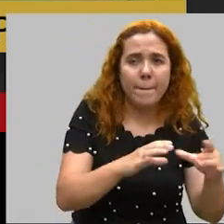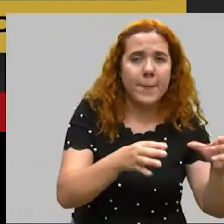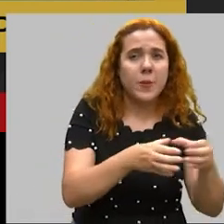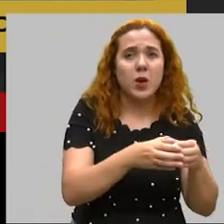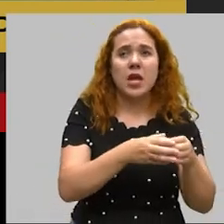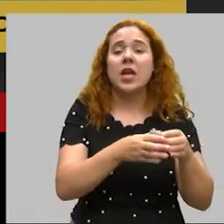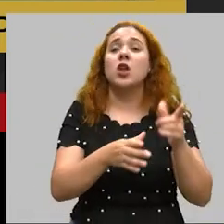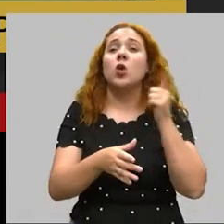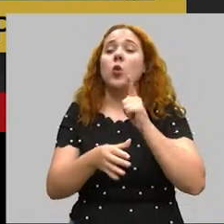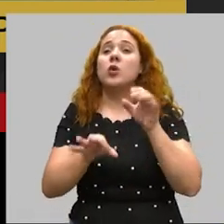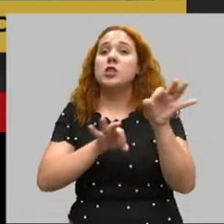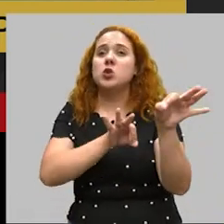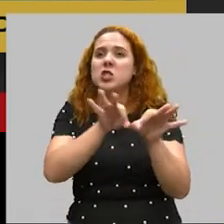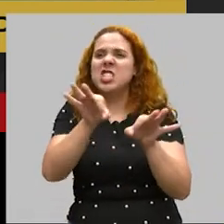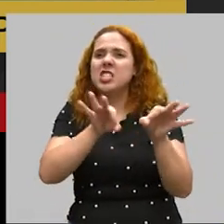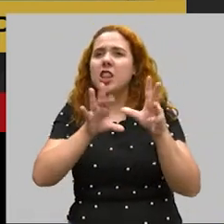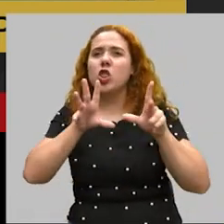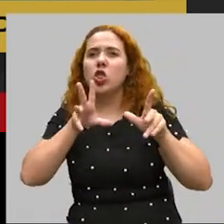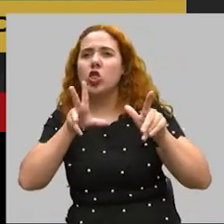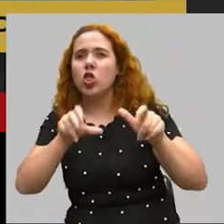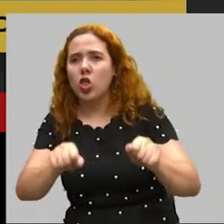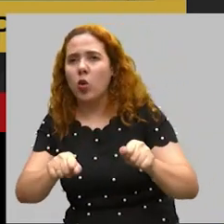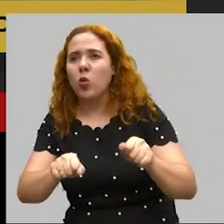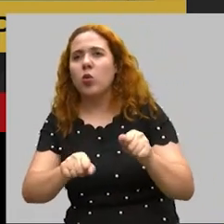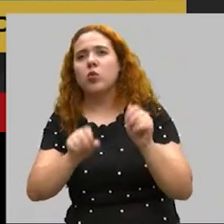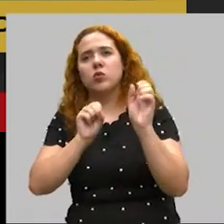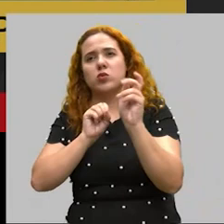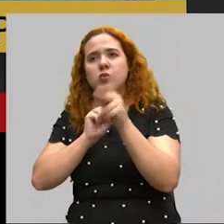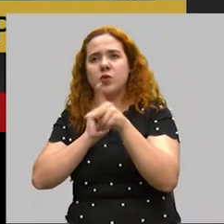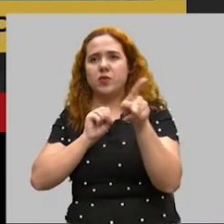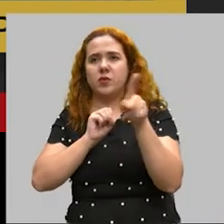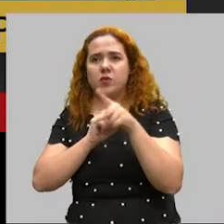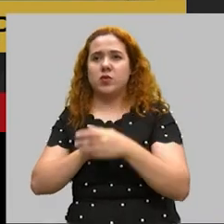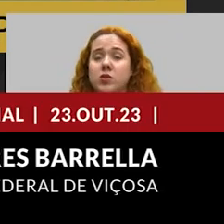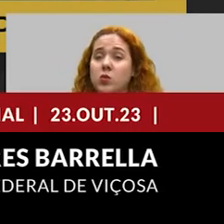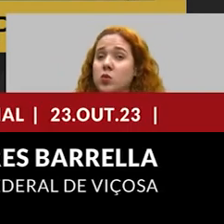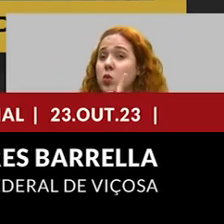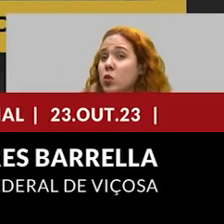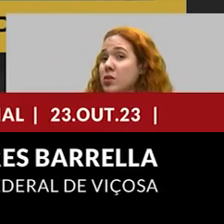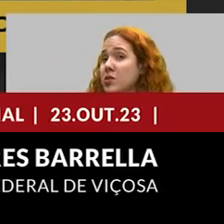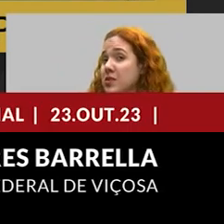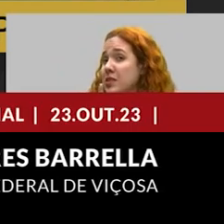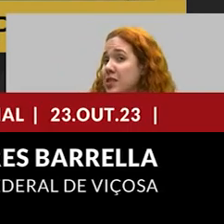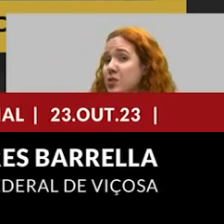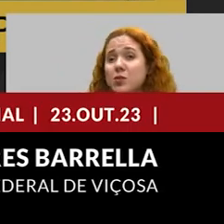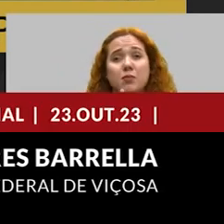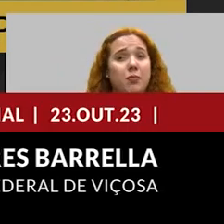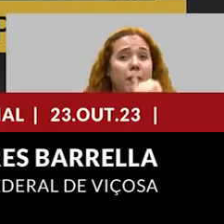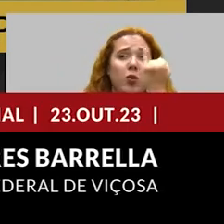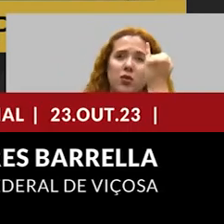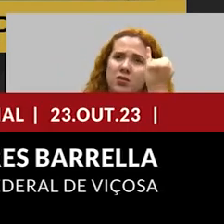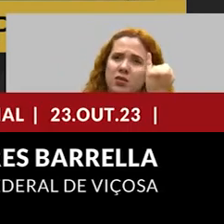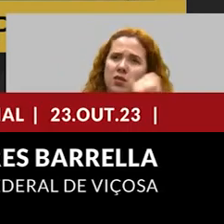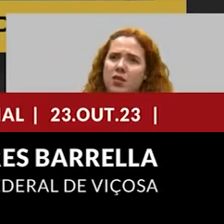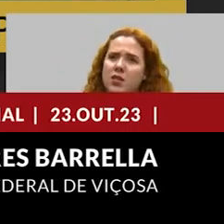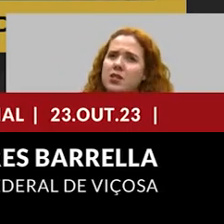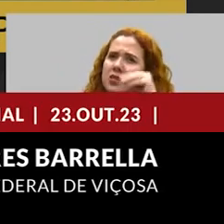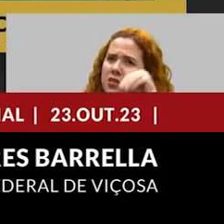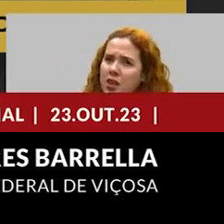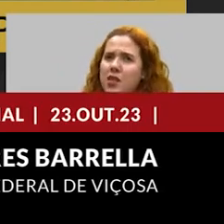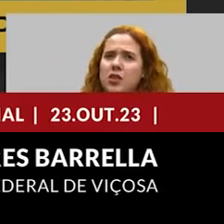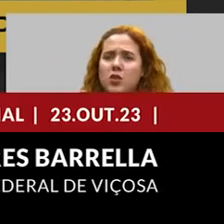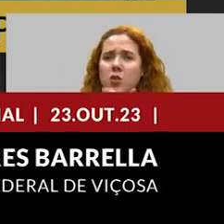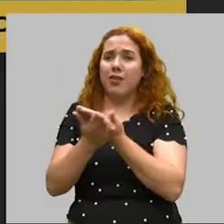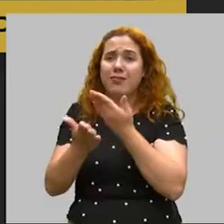educadores é impressionante o papel do gestor na escola né a gente né até a Rosan a gente vê assim qual que é o papel do